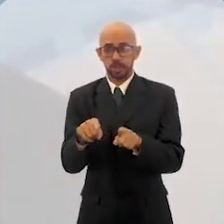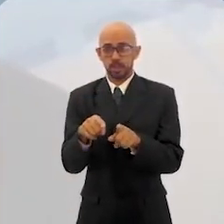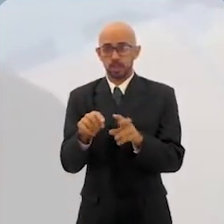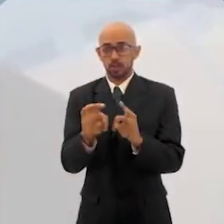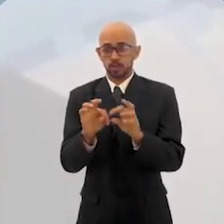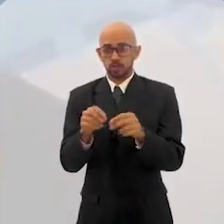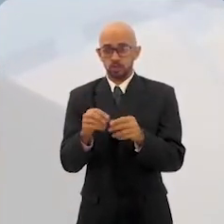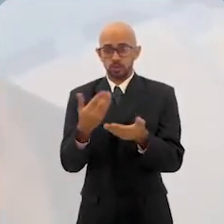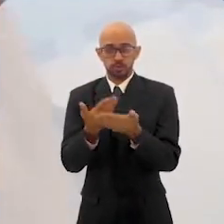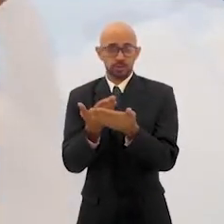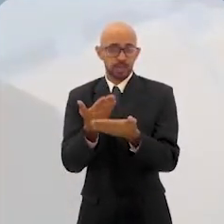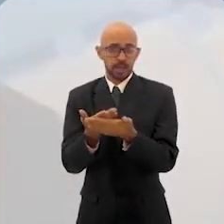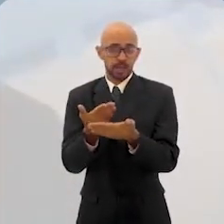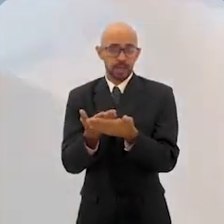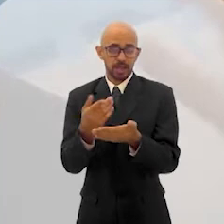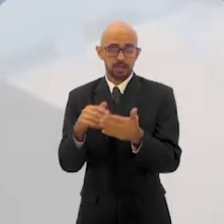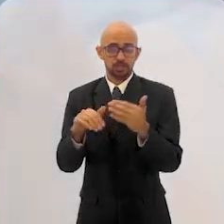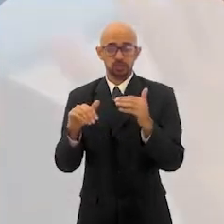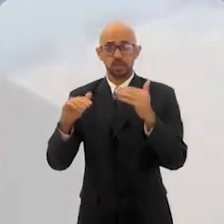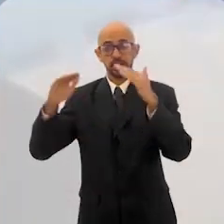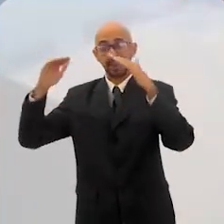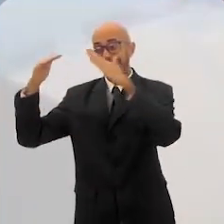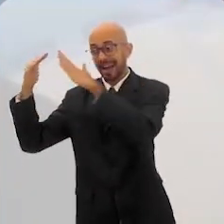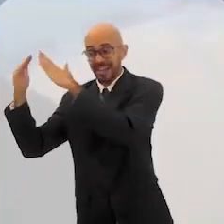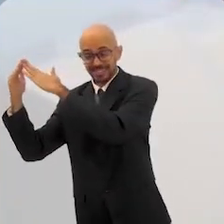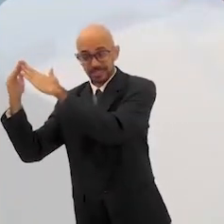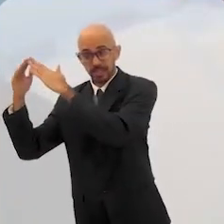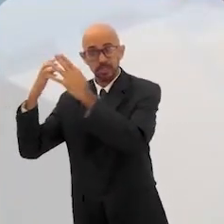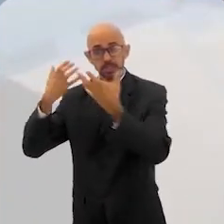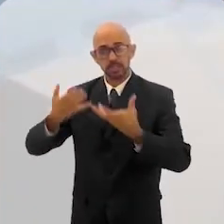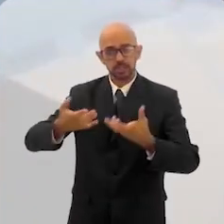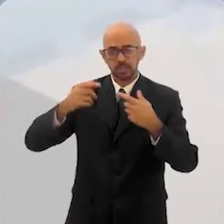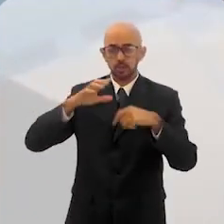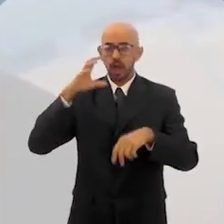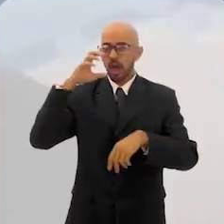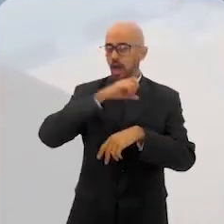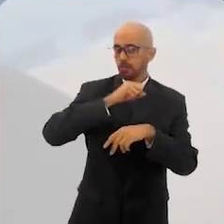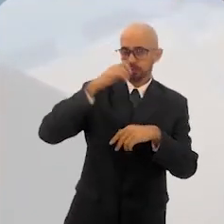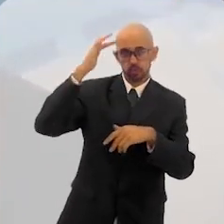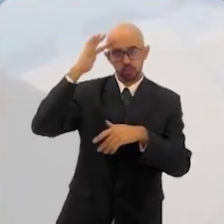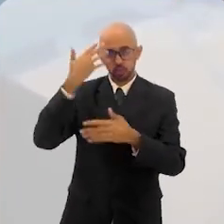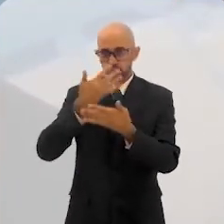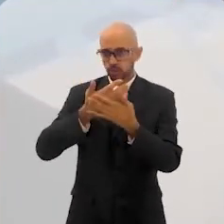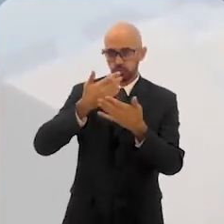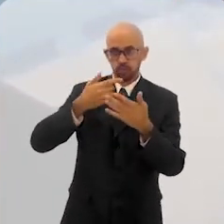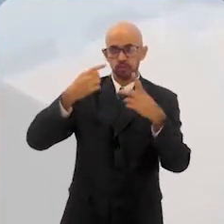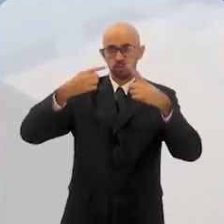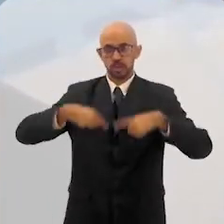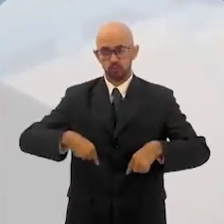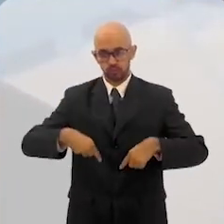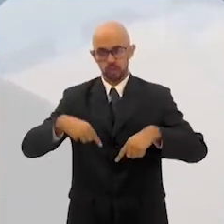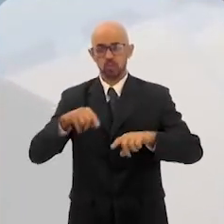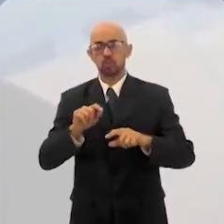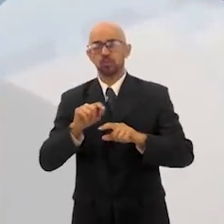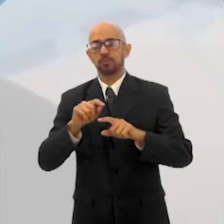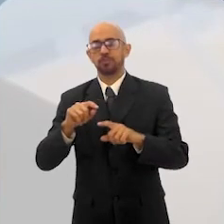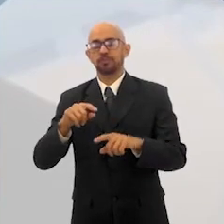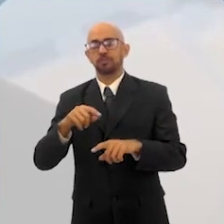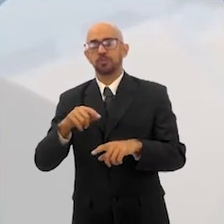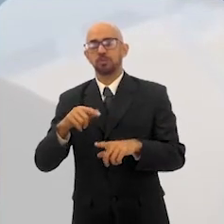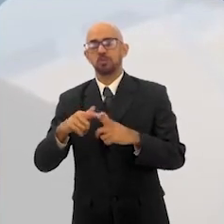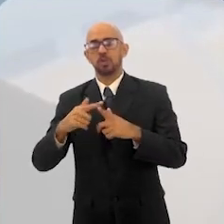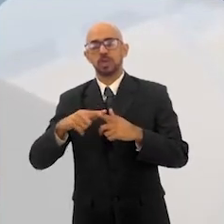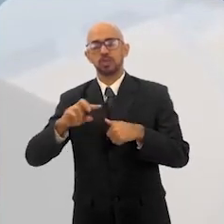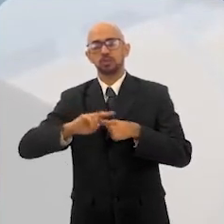Esse estudante em casa já estava criando dificuldade, então queria que ele estudasse. Então, assim, foi um grande desafio que eu acho que